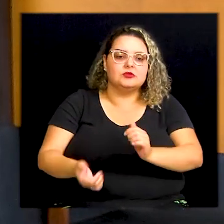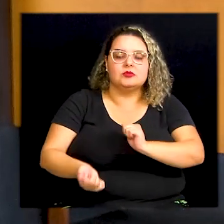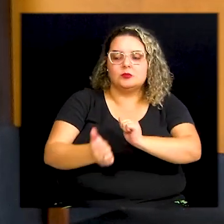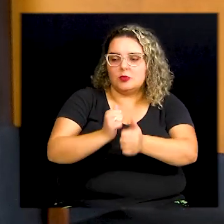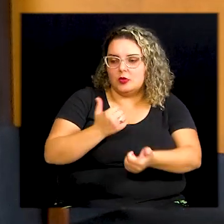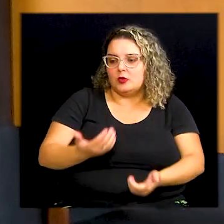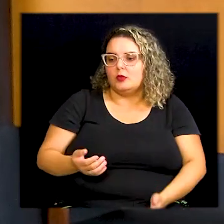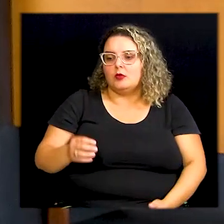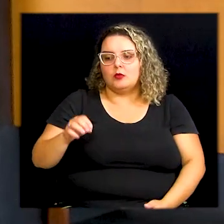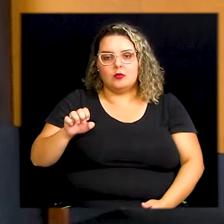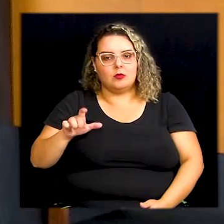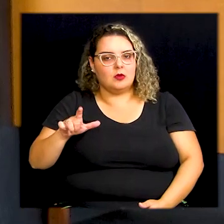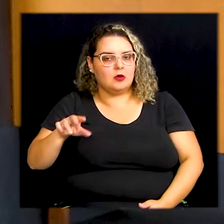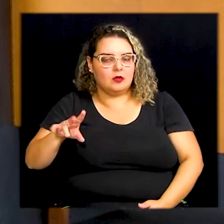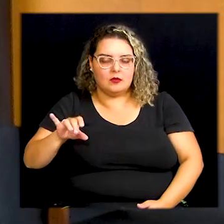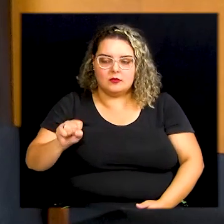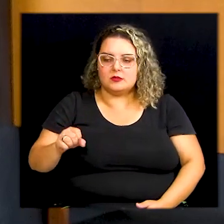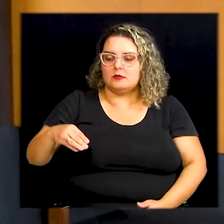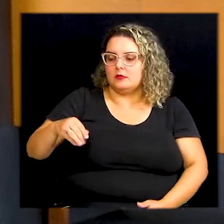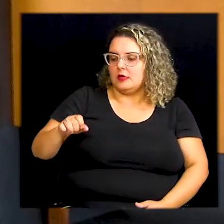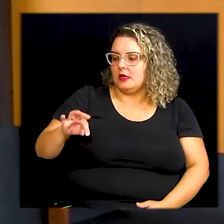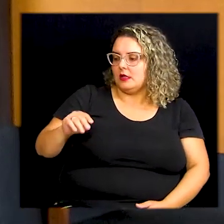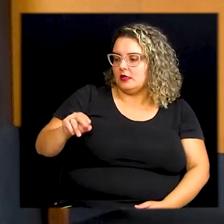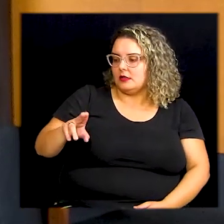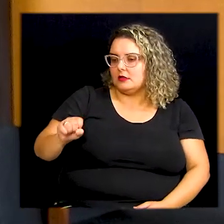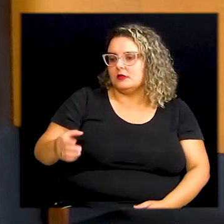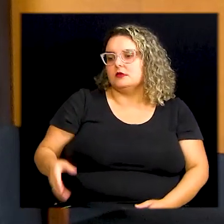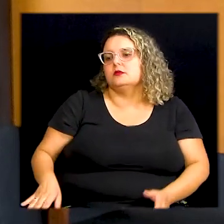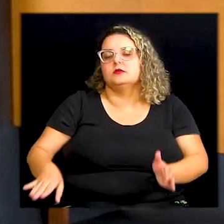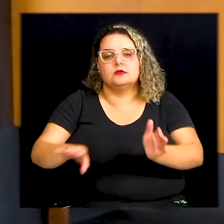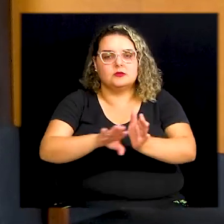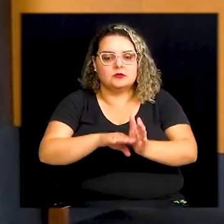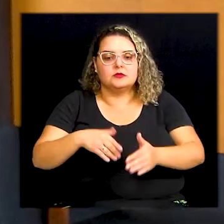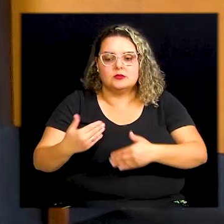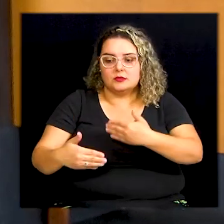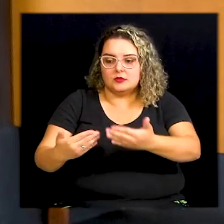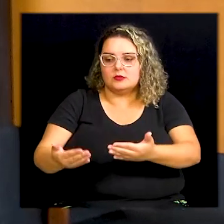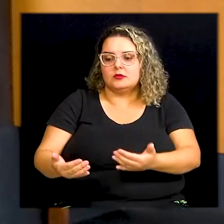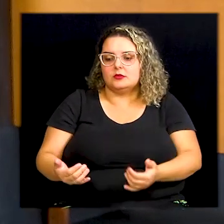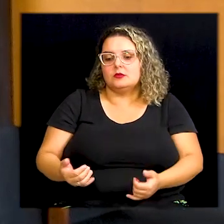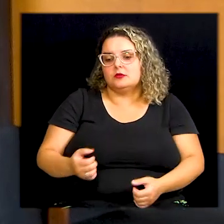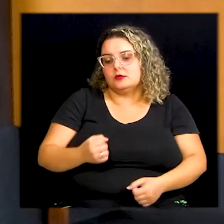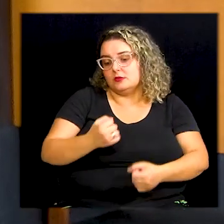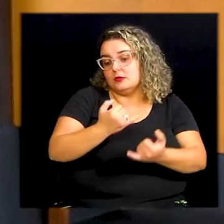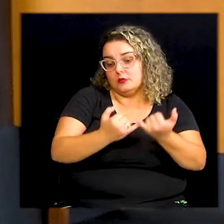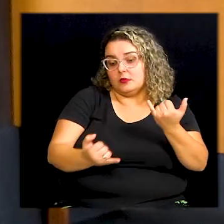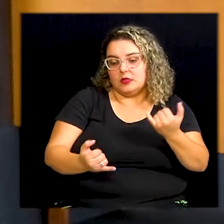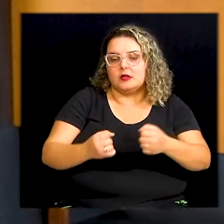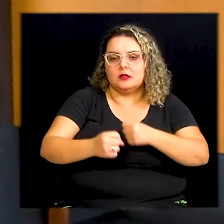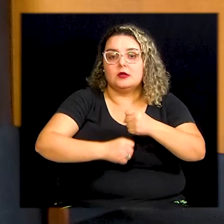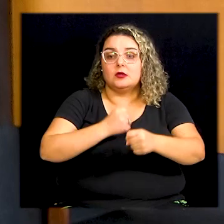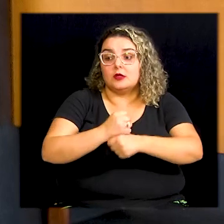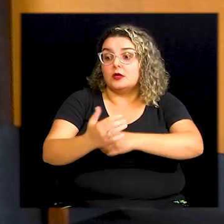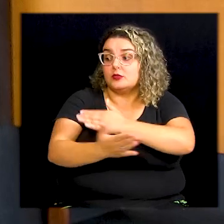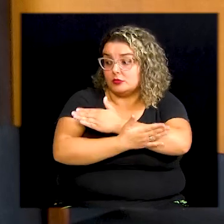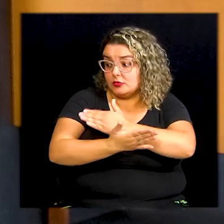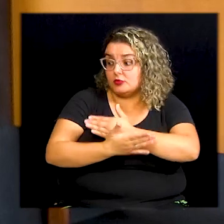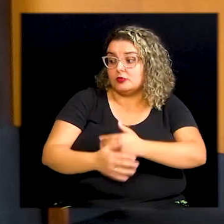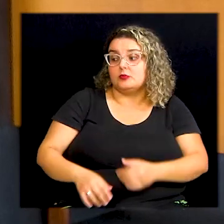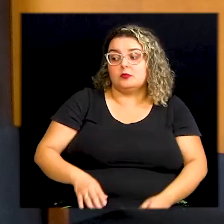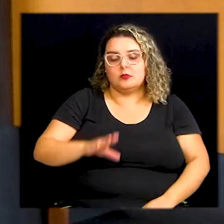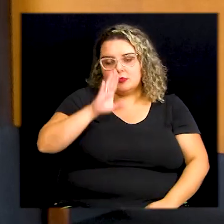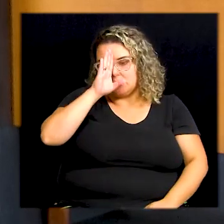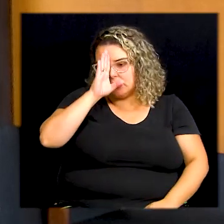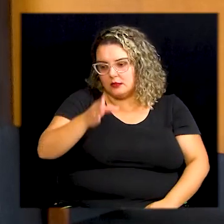jogadores que chegaram, como Elvis, Matheus, que chegaram aí no meio do ano, né? Que ajudaram muito a gente, principalmente